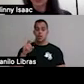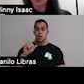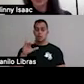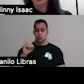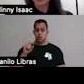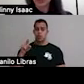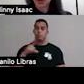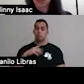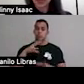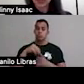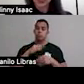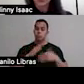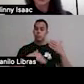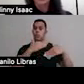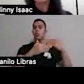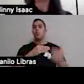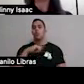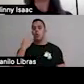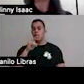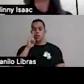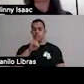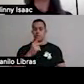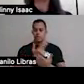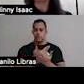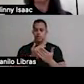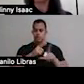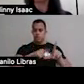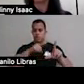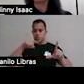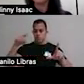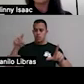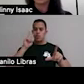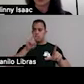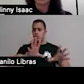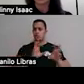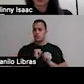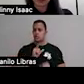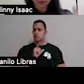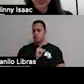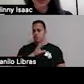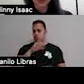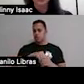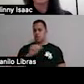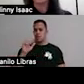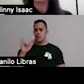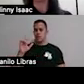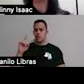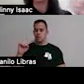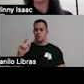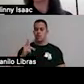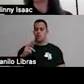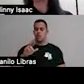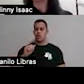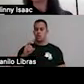nosso desenvolvimento. A gente olha para esse gráfico aqui, a gente vai estar vendo a incorporação dos ácidos graxos, especificamente o